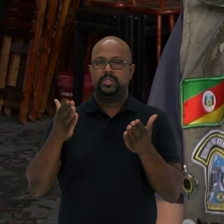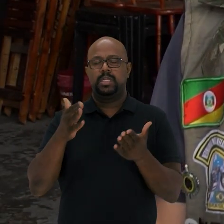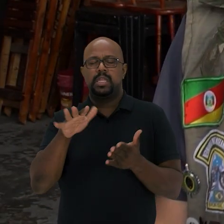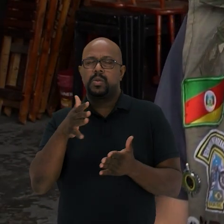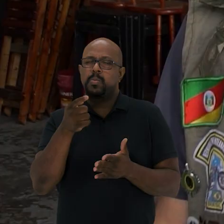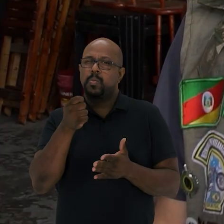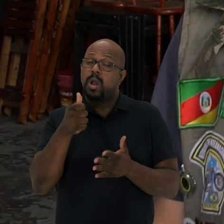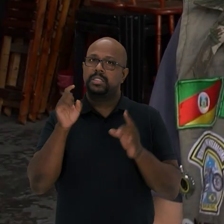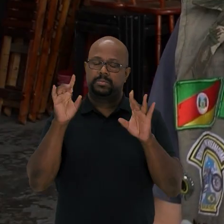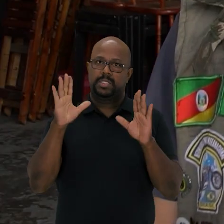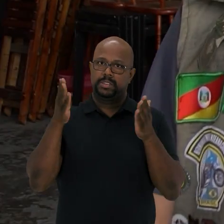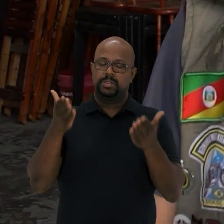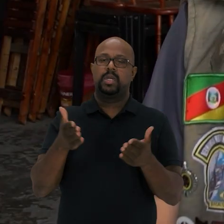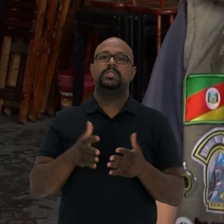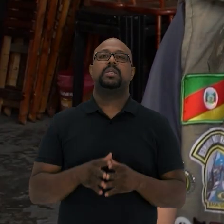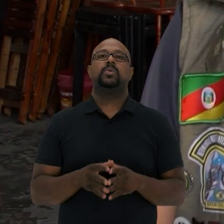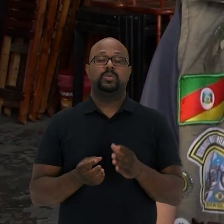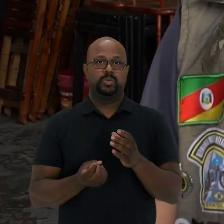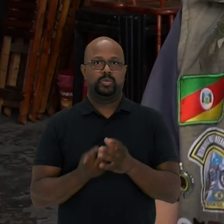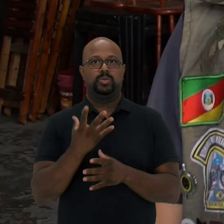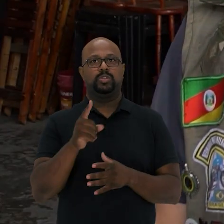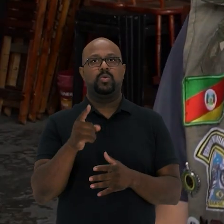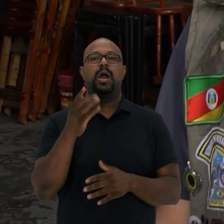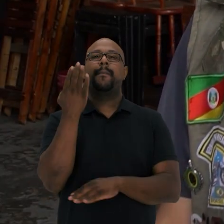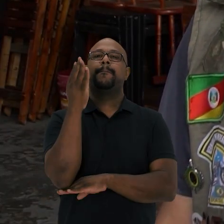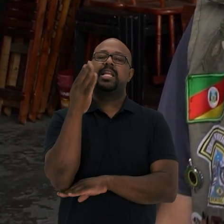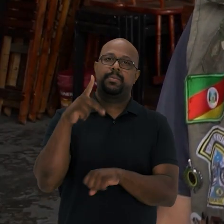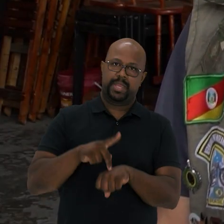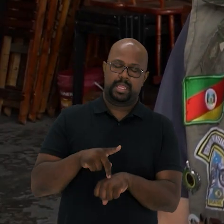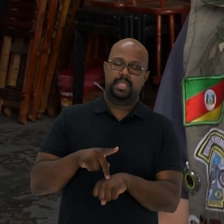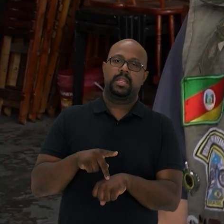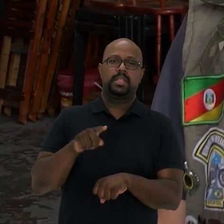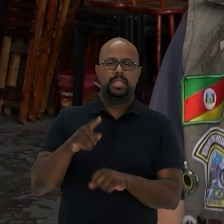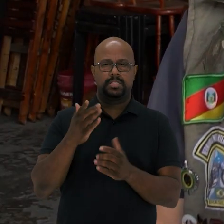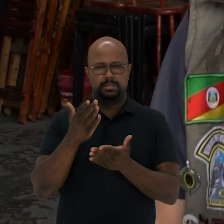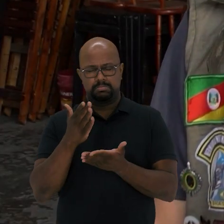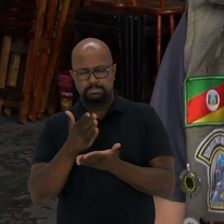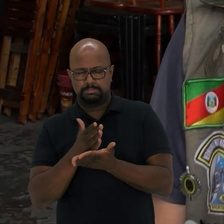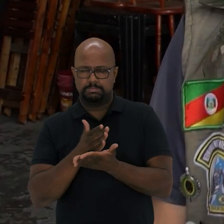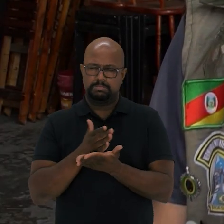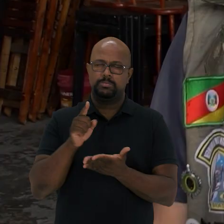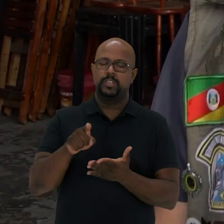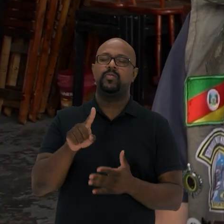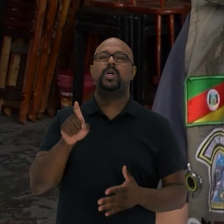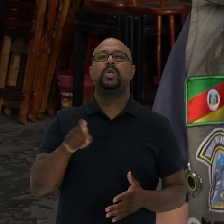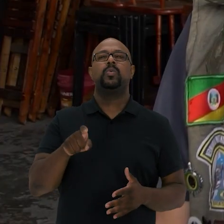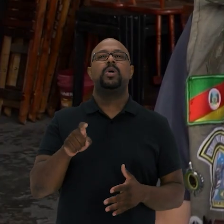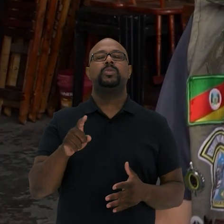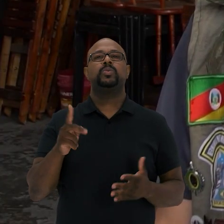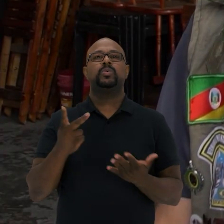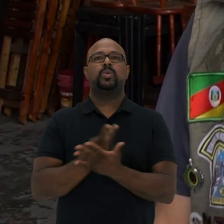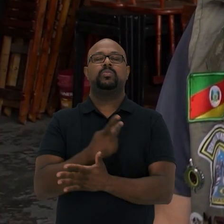e semipreciosas, onde então surgiu a Madepedra. E nesse meio tempo também foi